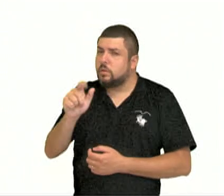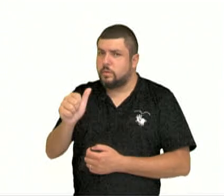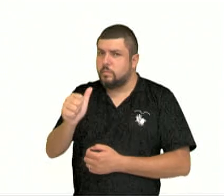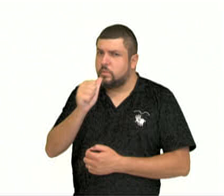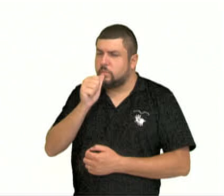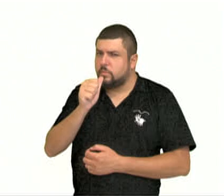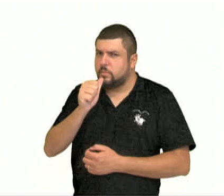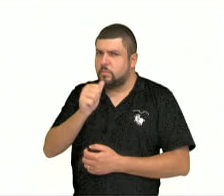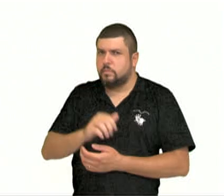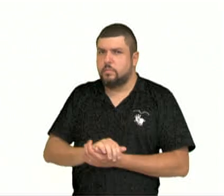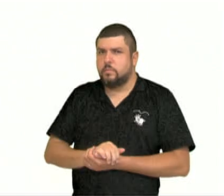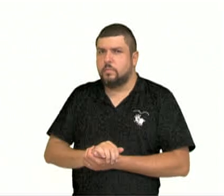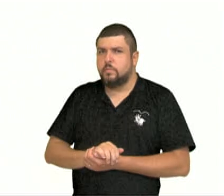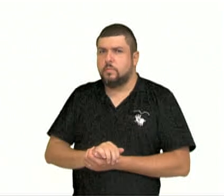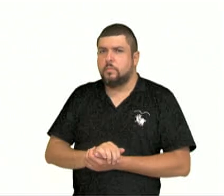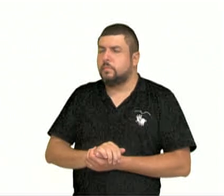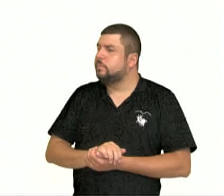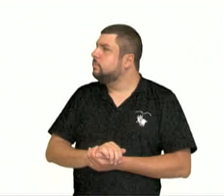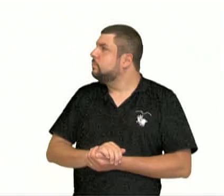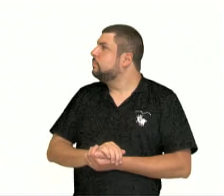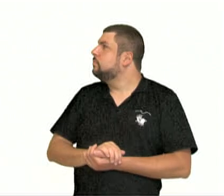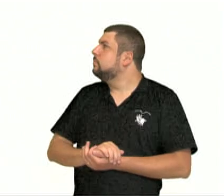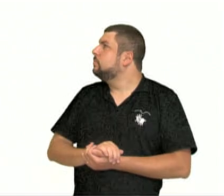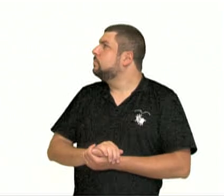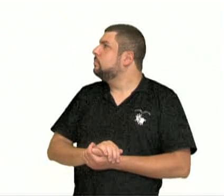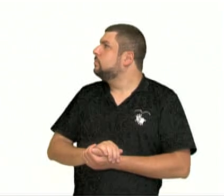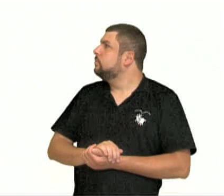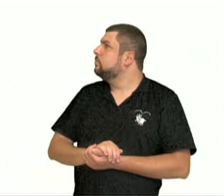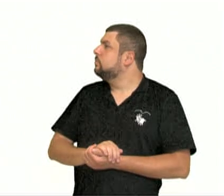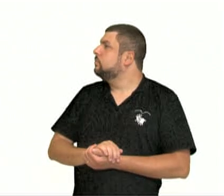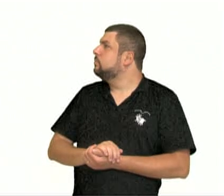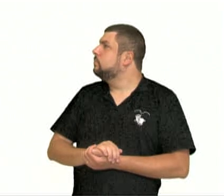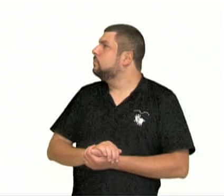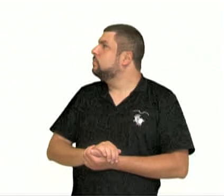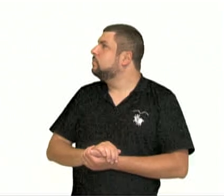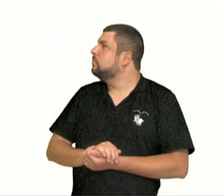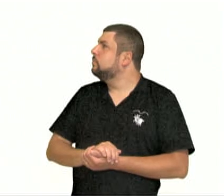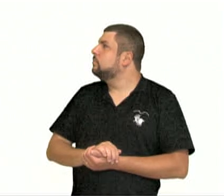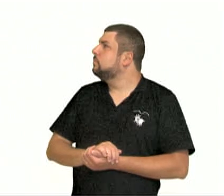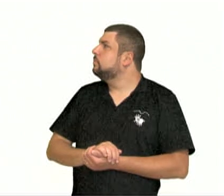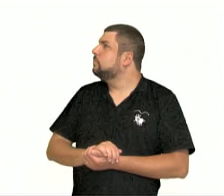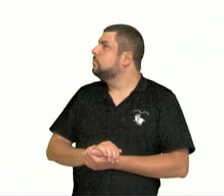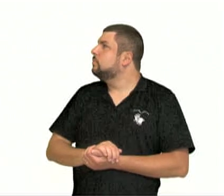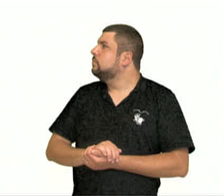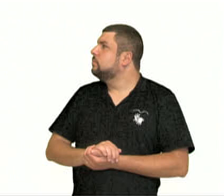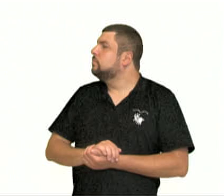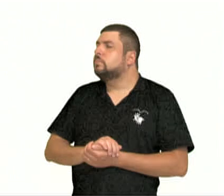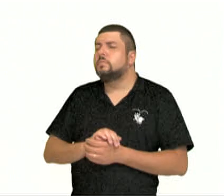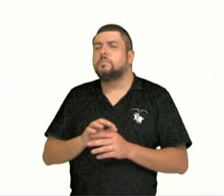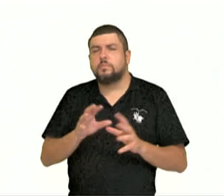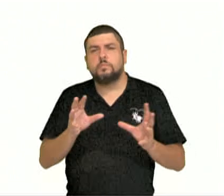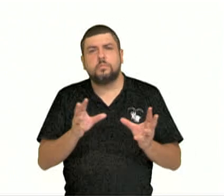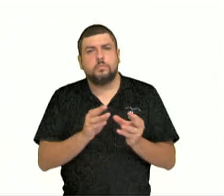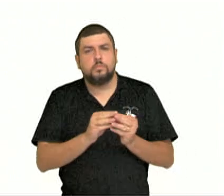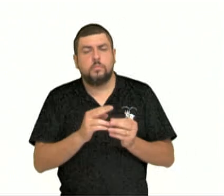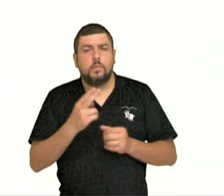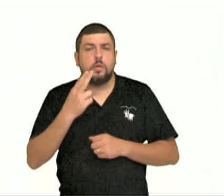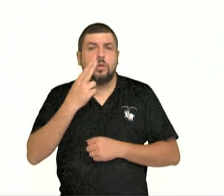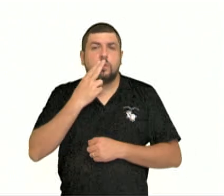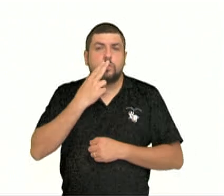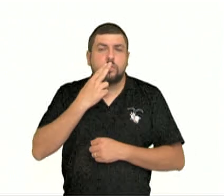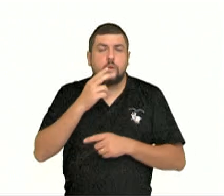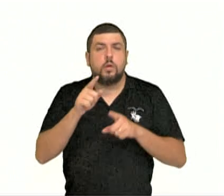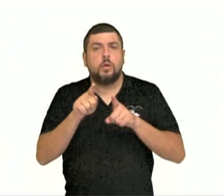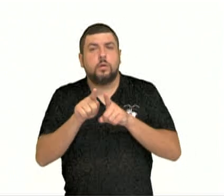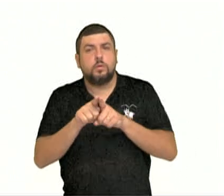el alcohol queimam las neuronas e causam dependência. Então está dizendo aqui que o cigarro, o